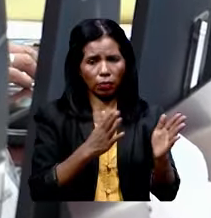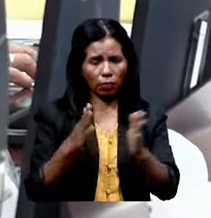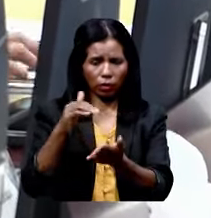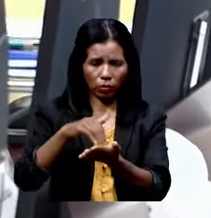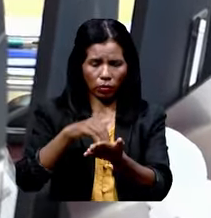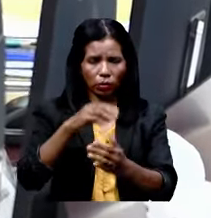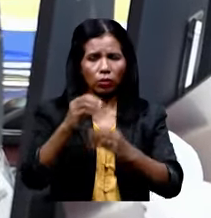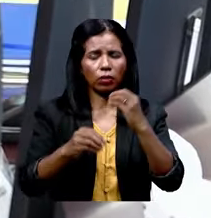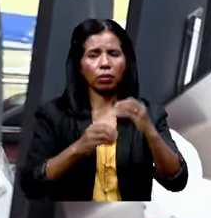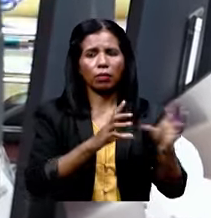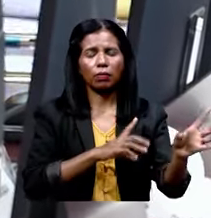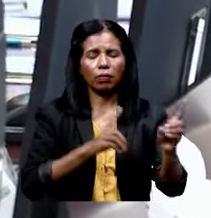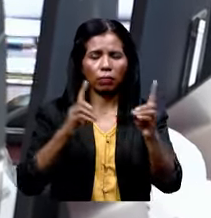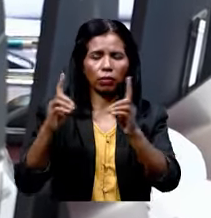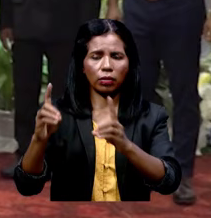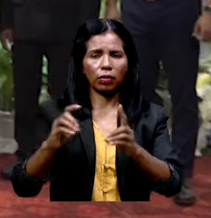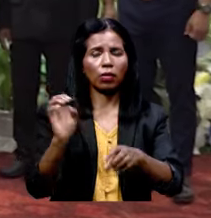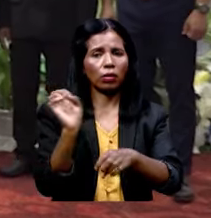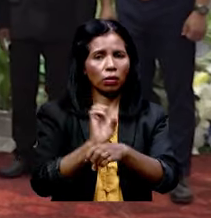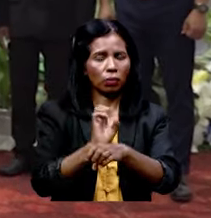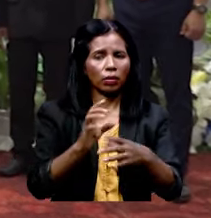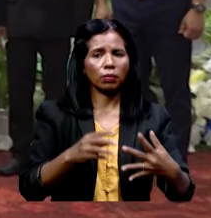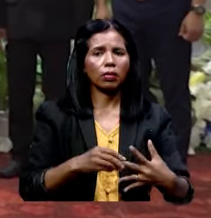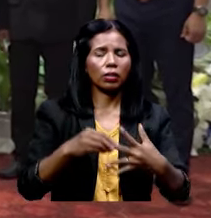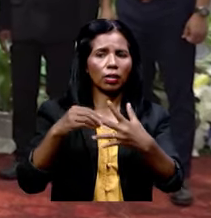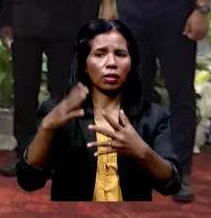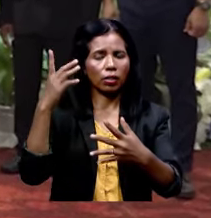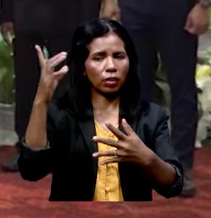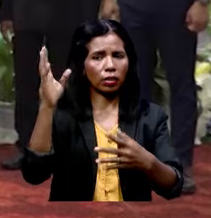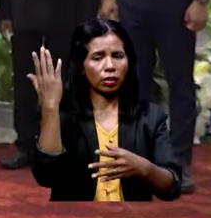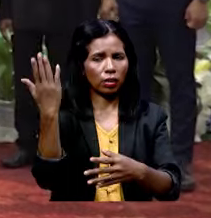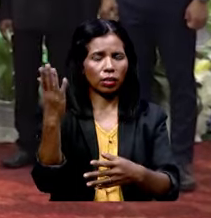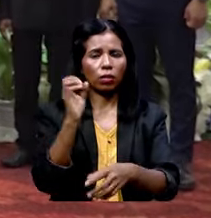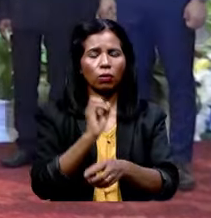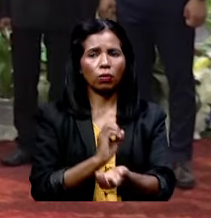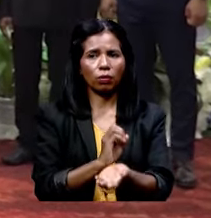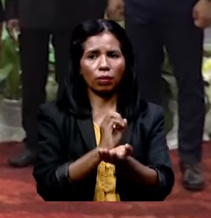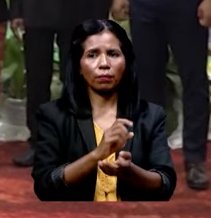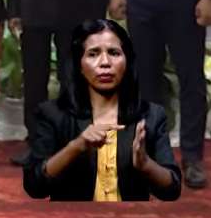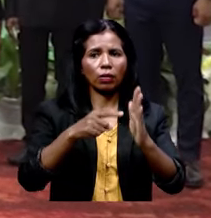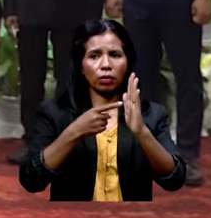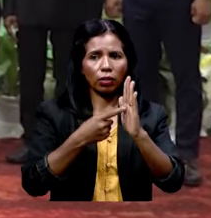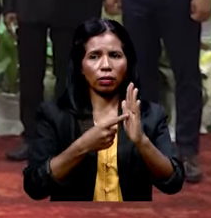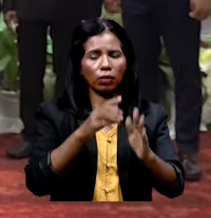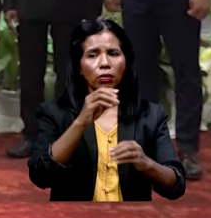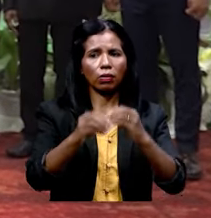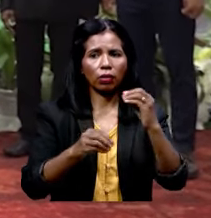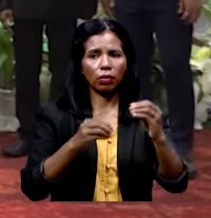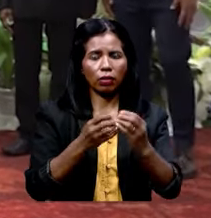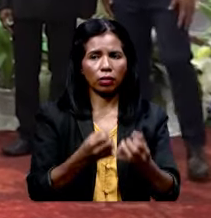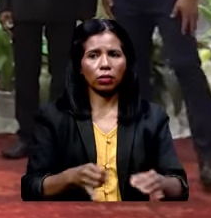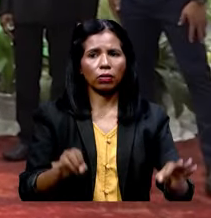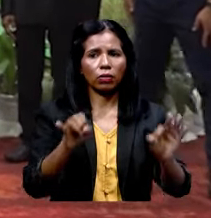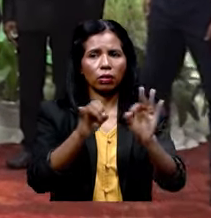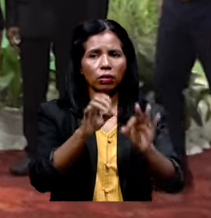Konaba, implementação zona econômica especial Ida e a região ne. Tambane hahu halo clarificação ba relação institucional